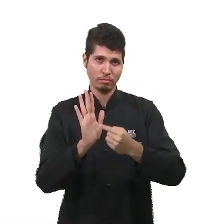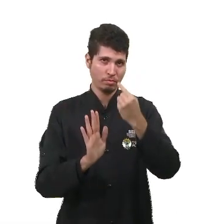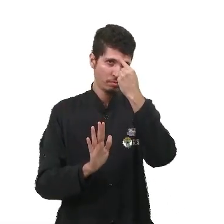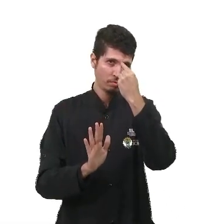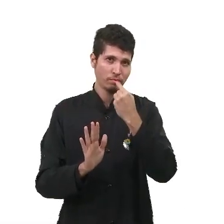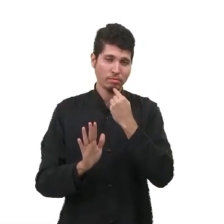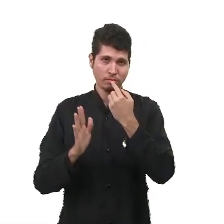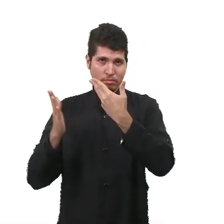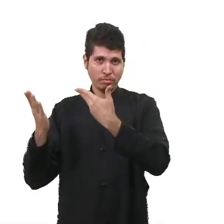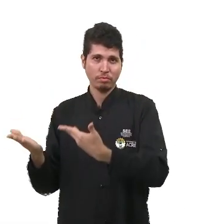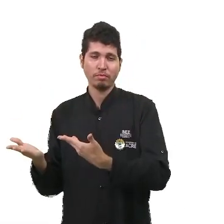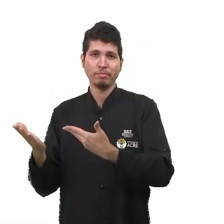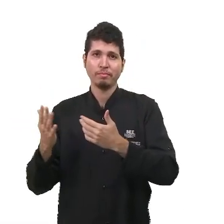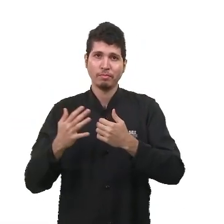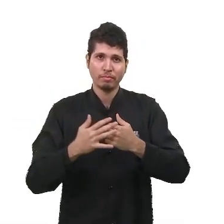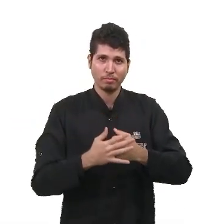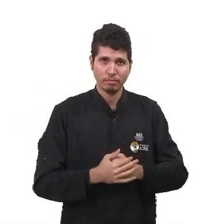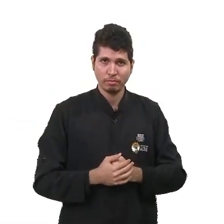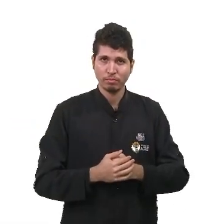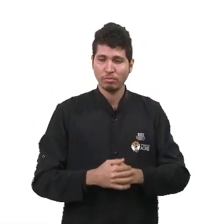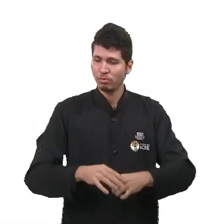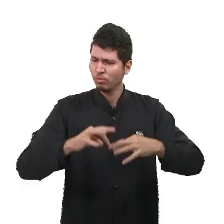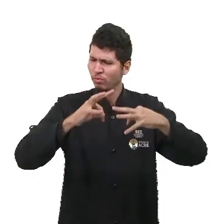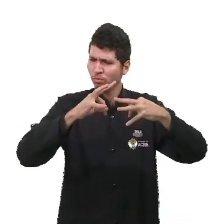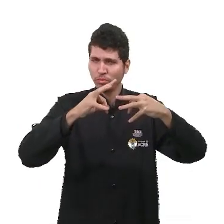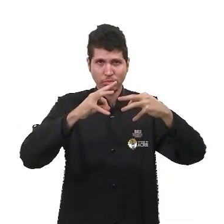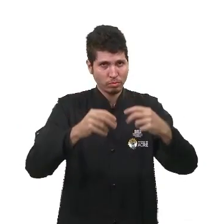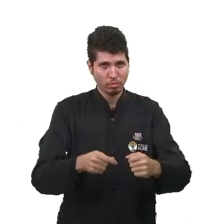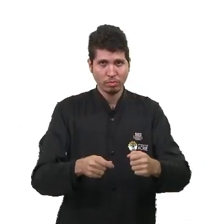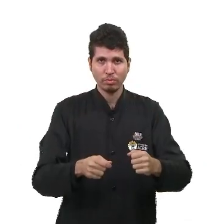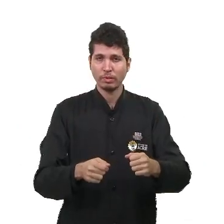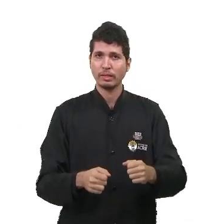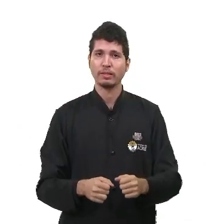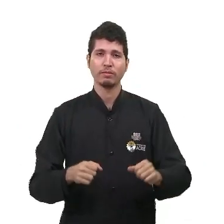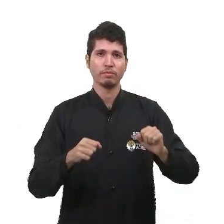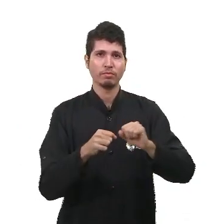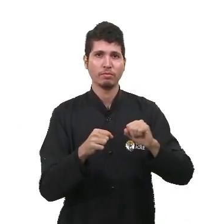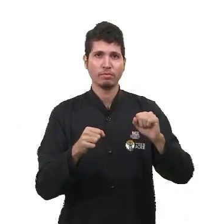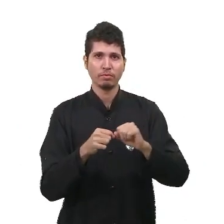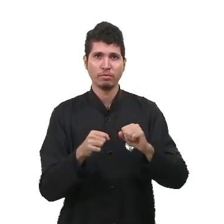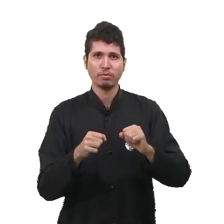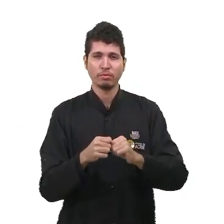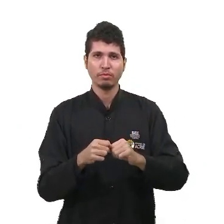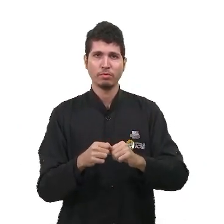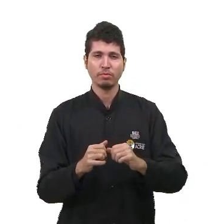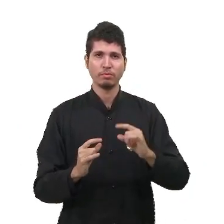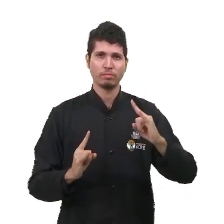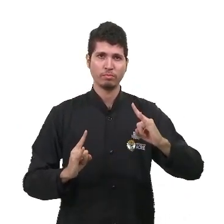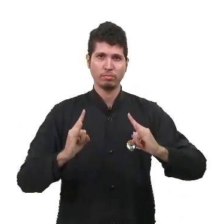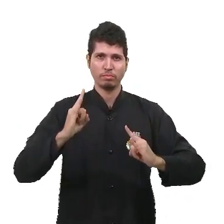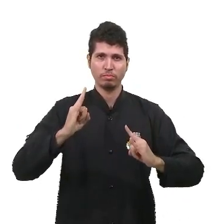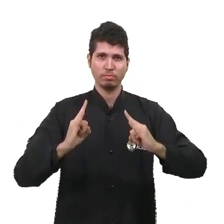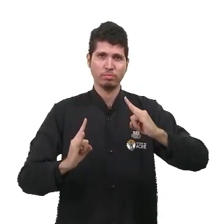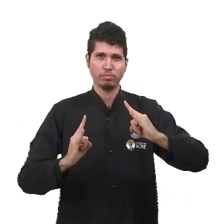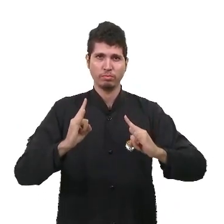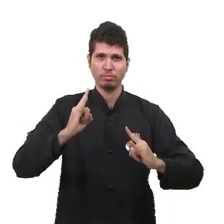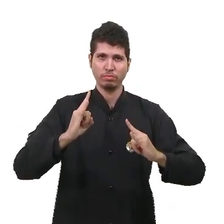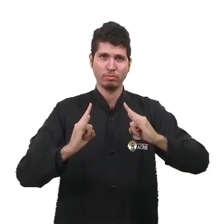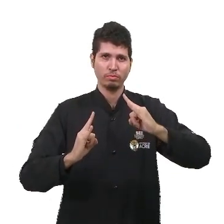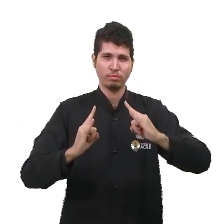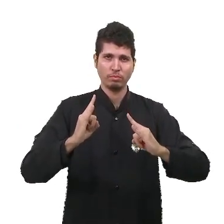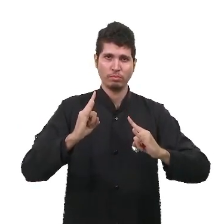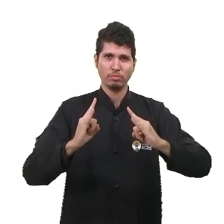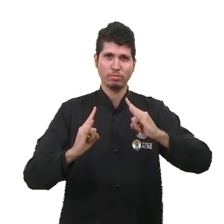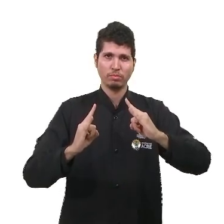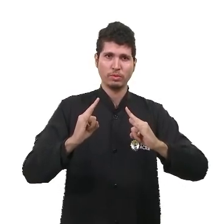ela mostra que toda a produção está acontecendo de forma robotizada, ou seja, quem está executando